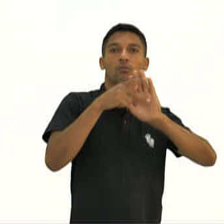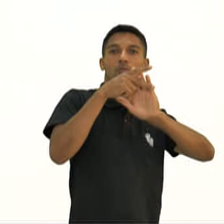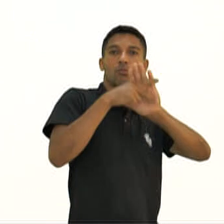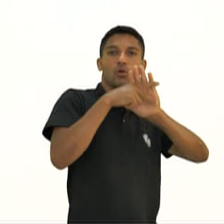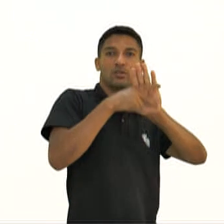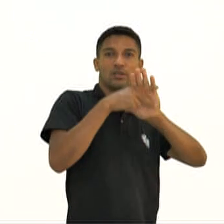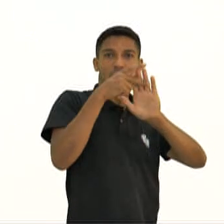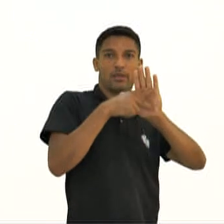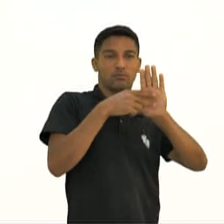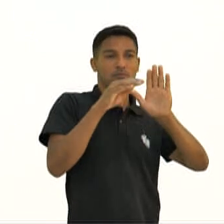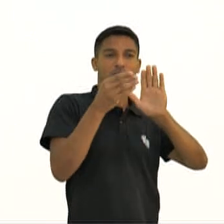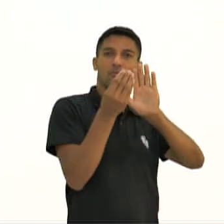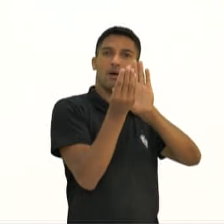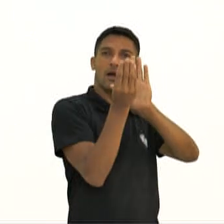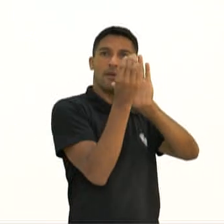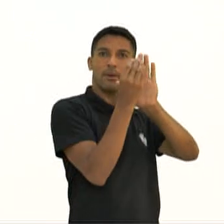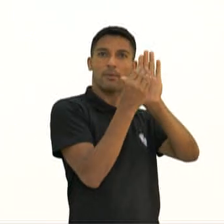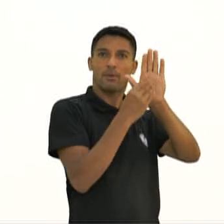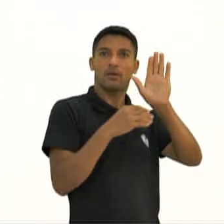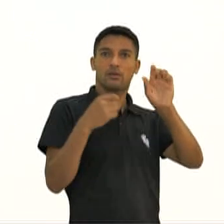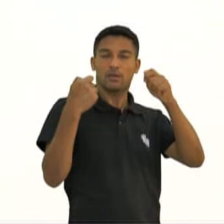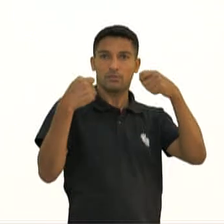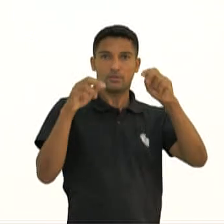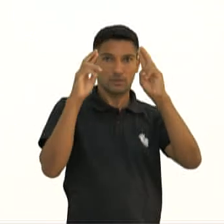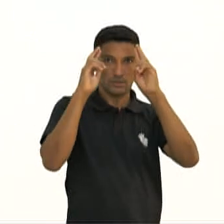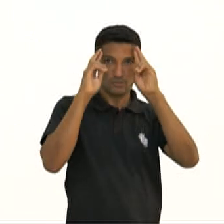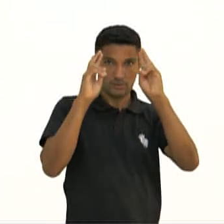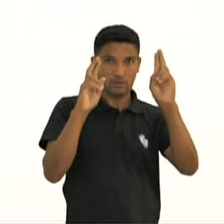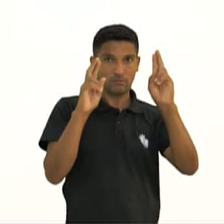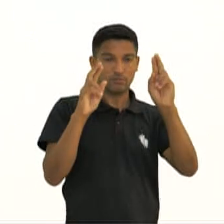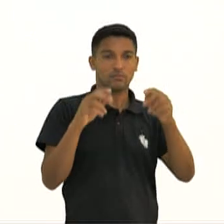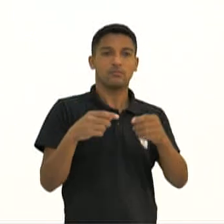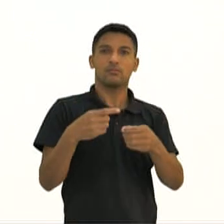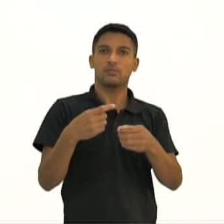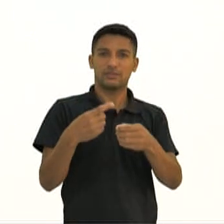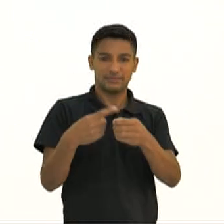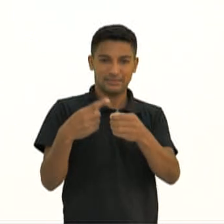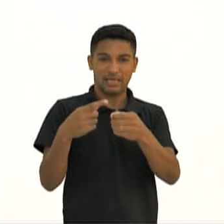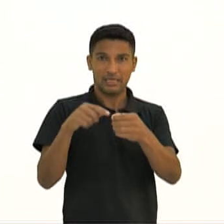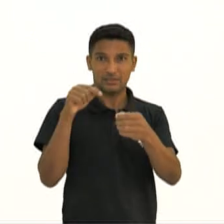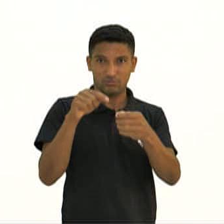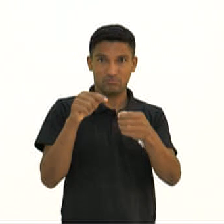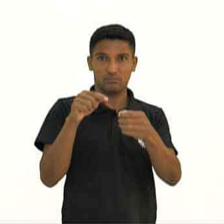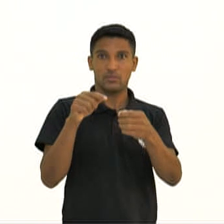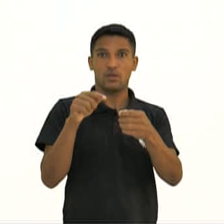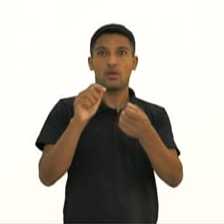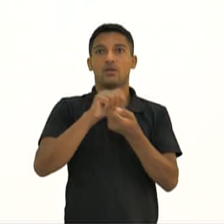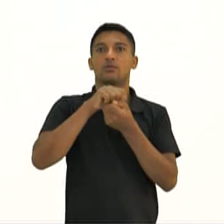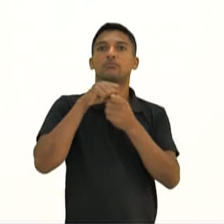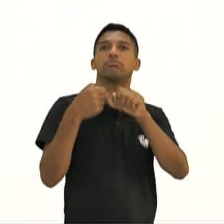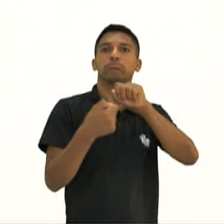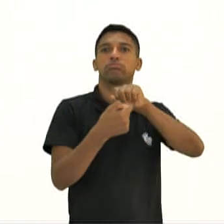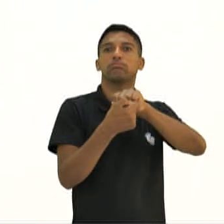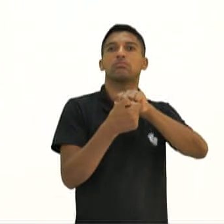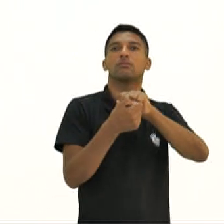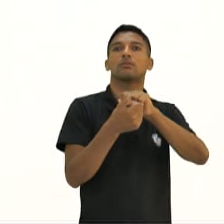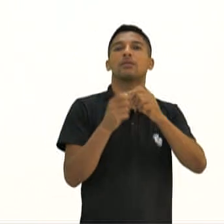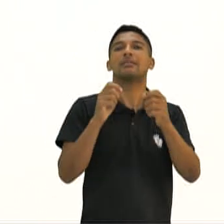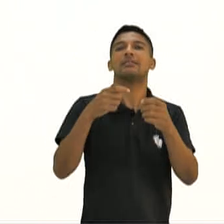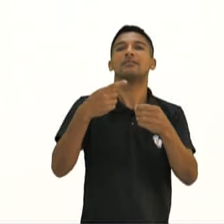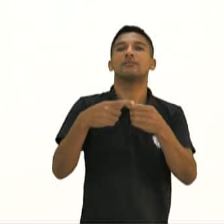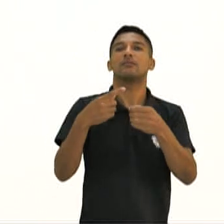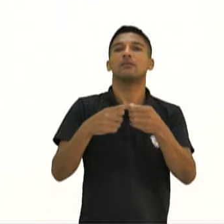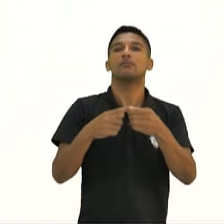aqueles itens que vão ser respeitados para que as cidades se transformem em cidades sustentáveis, ele começou a se construir por